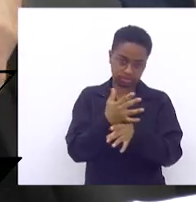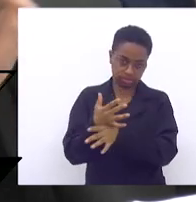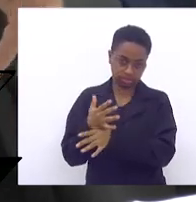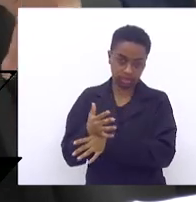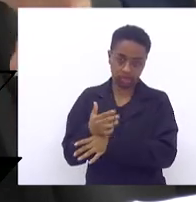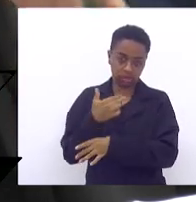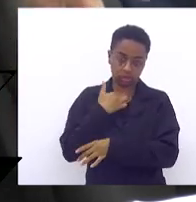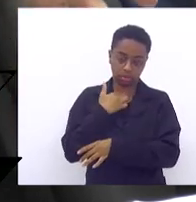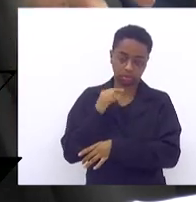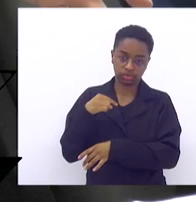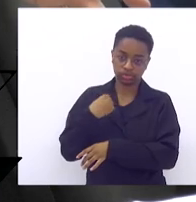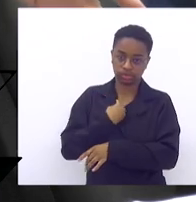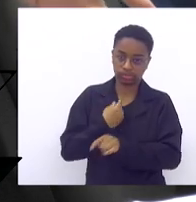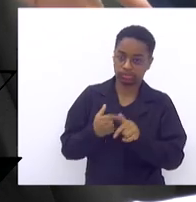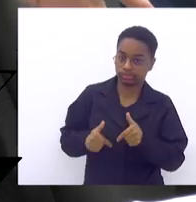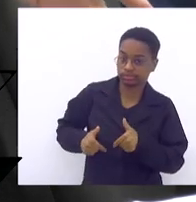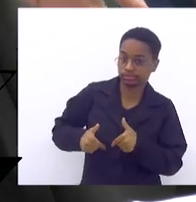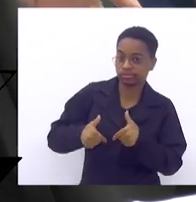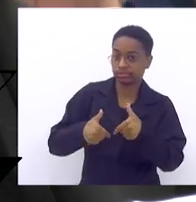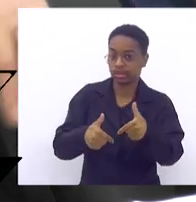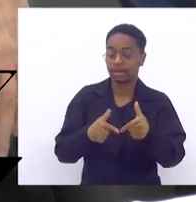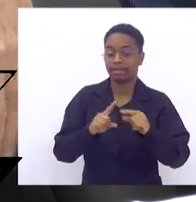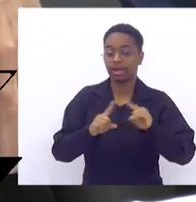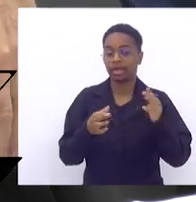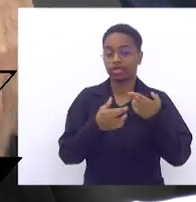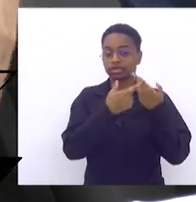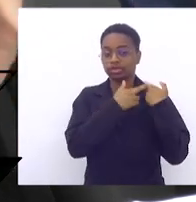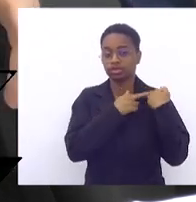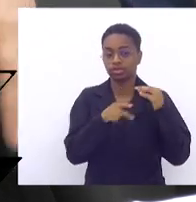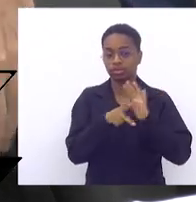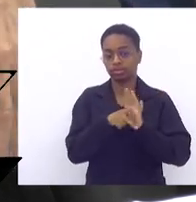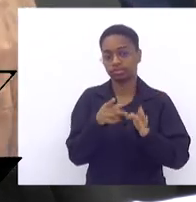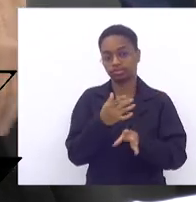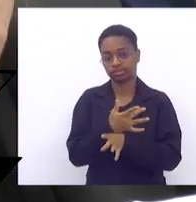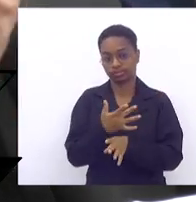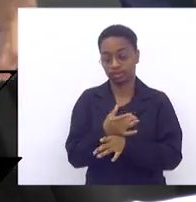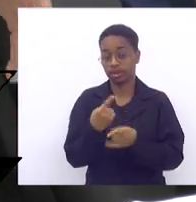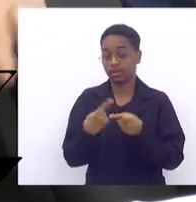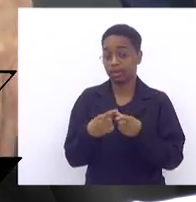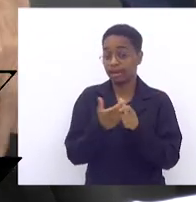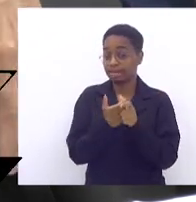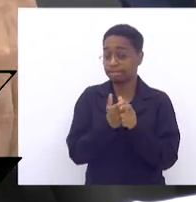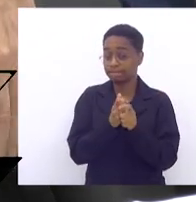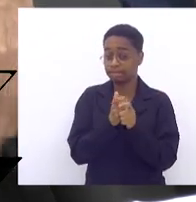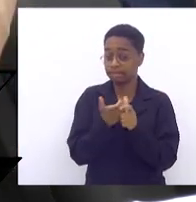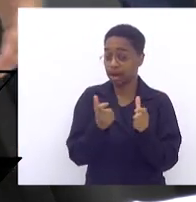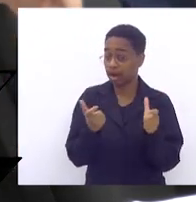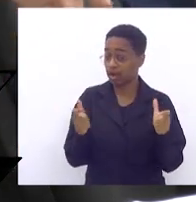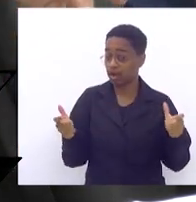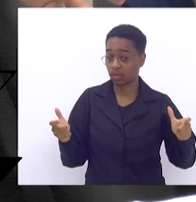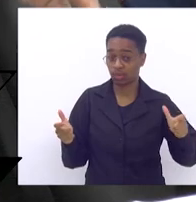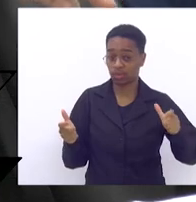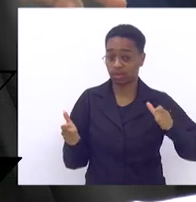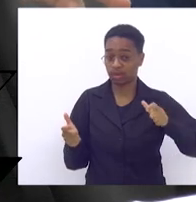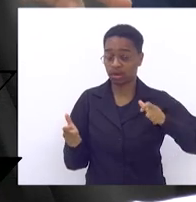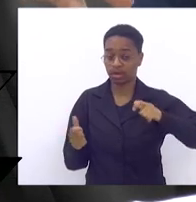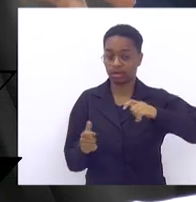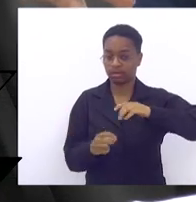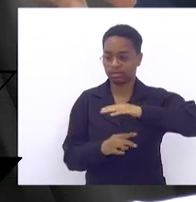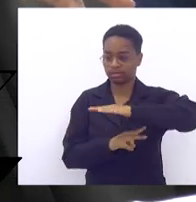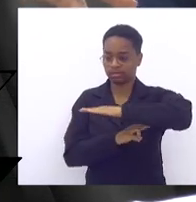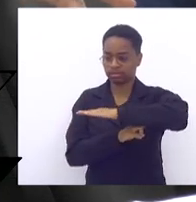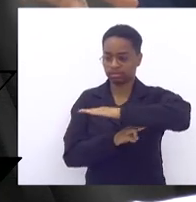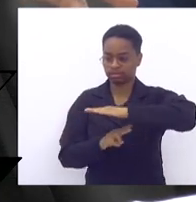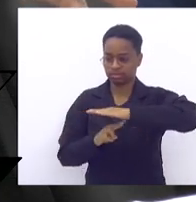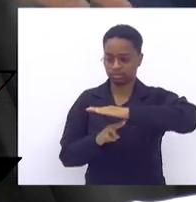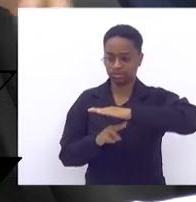competências municipais. Não pode. A grande imensa maioria das passarelas não são de